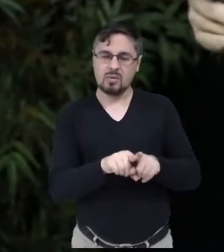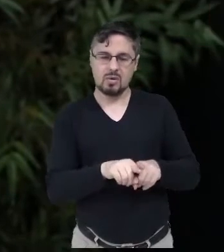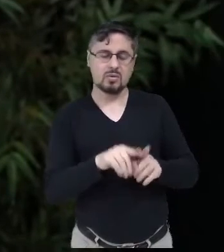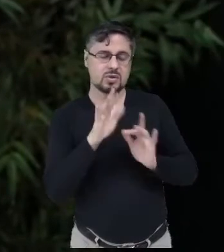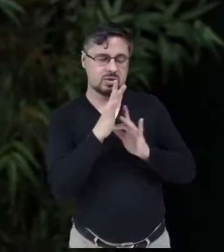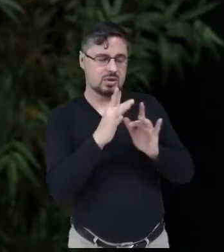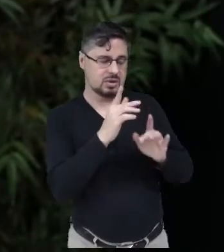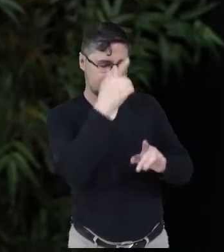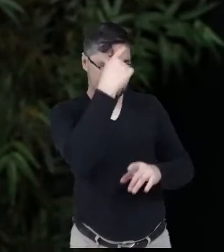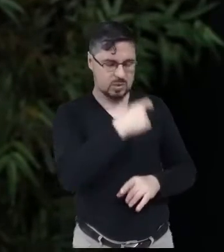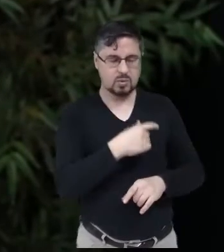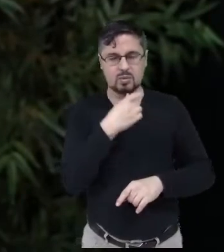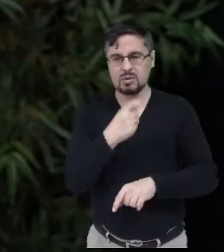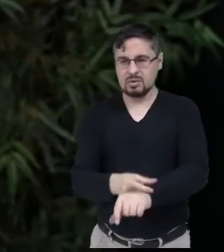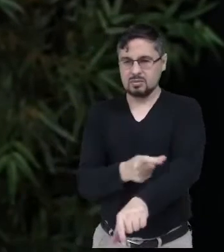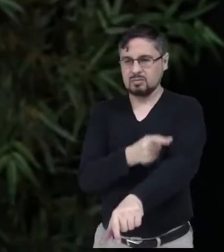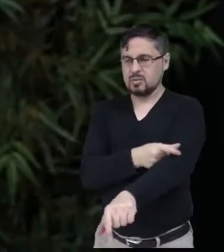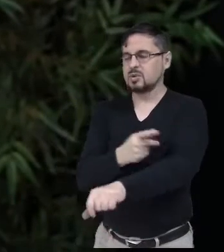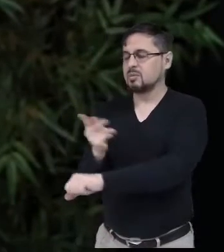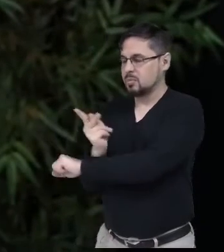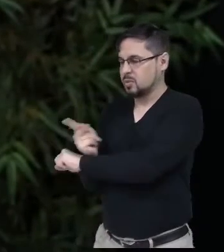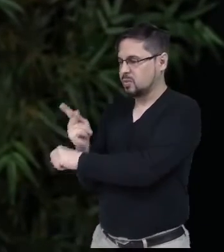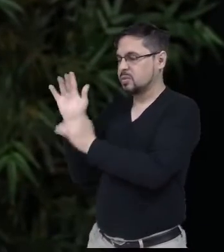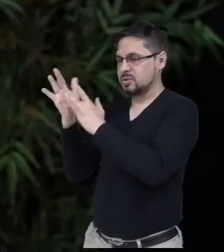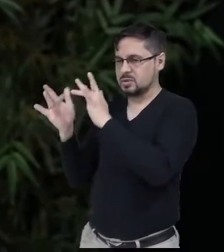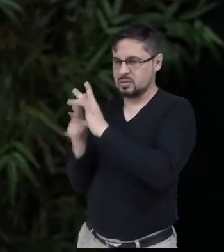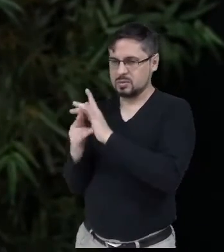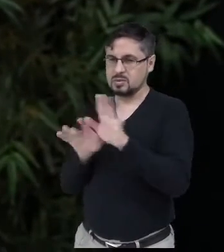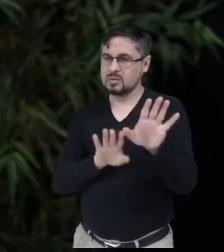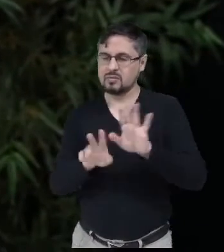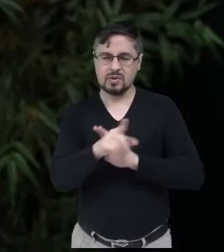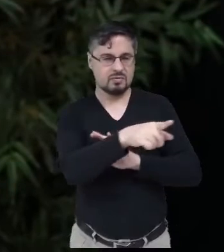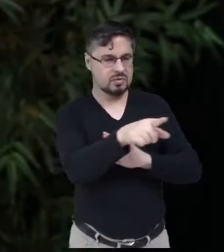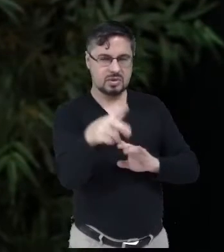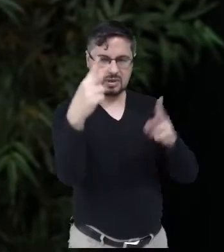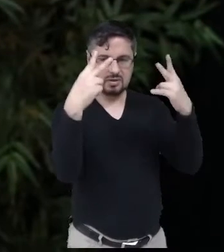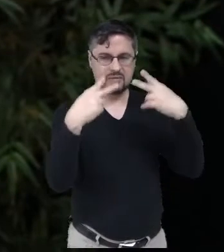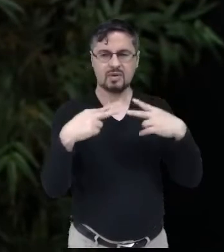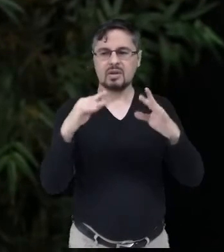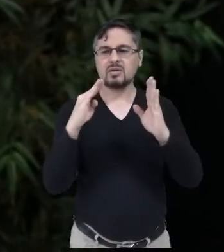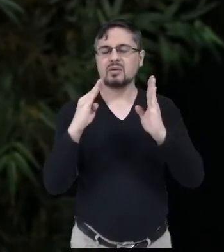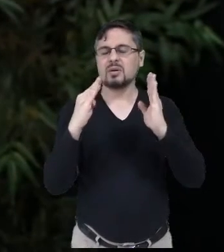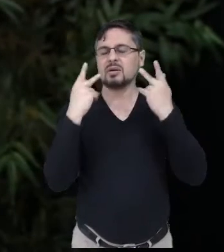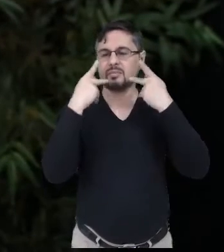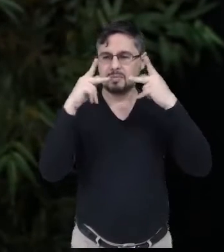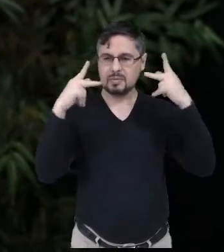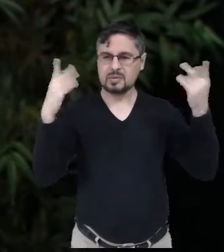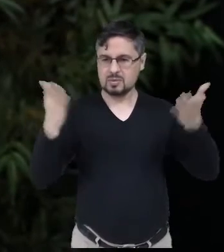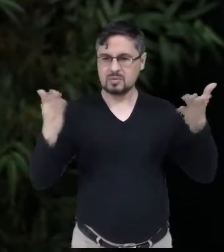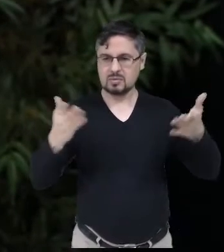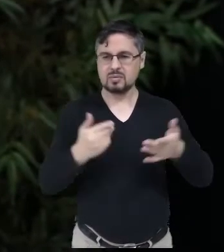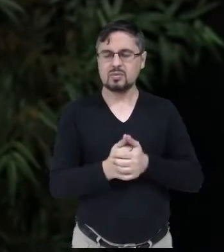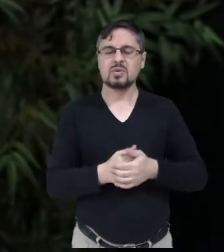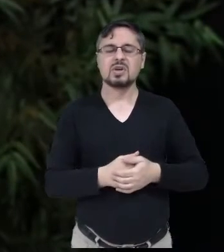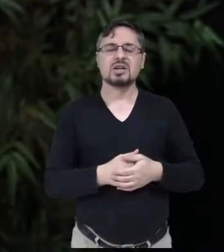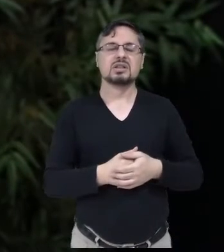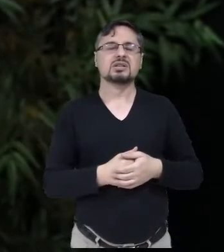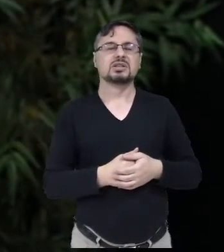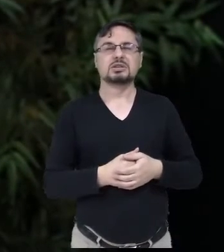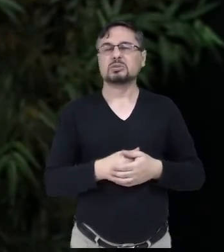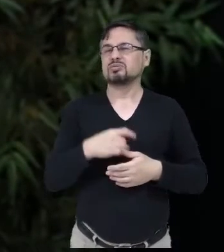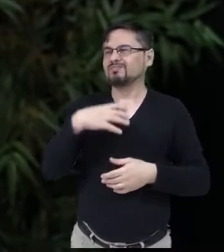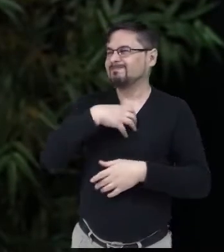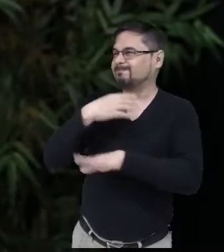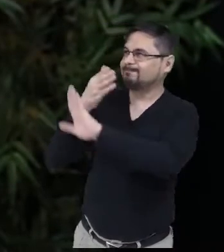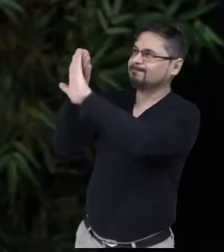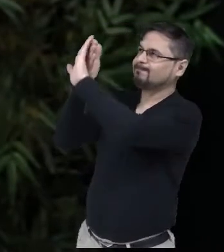procurou Jesus, você que, quem sabe, está assistindo essa pregação nessa noite, que está numa condição de distanciamento de Deus, você